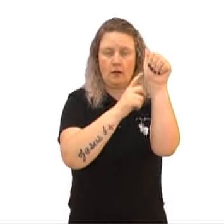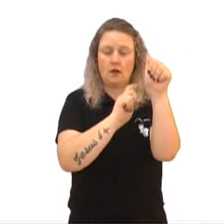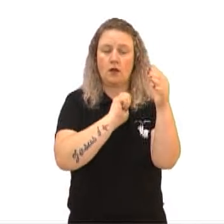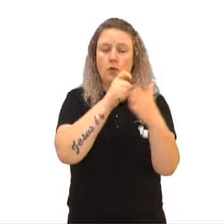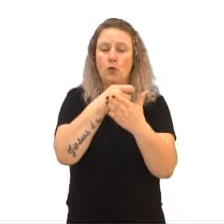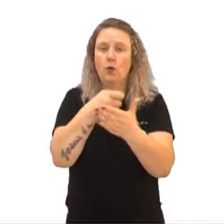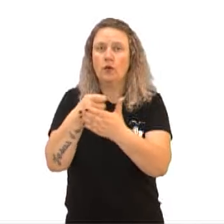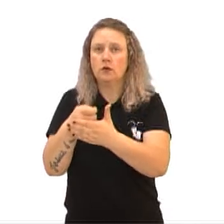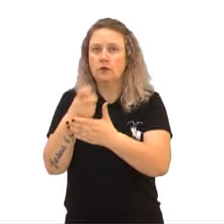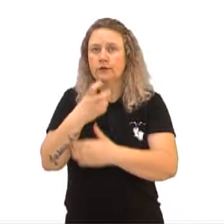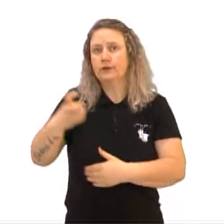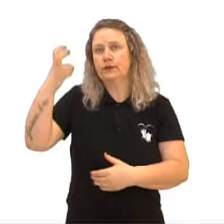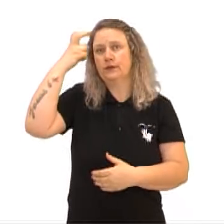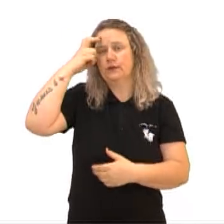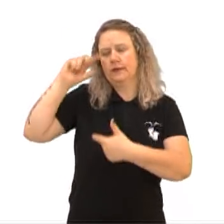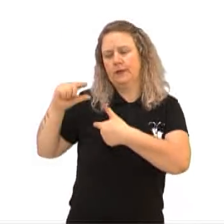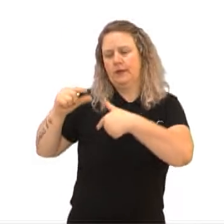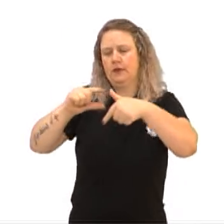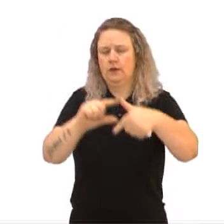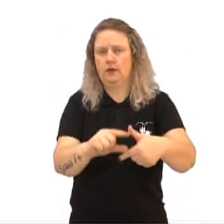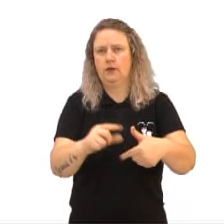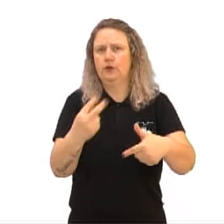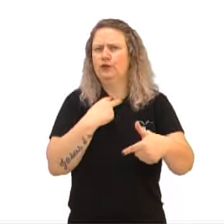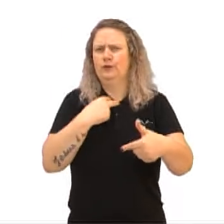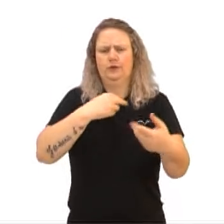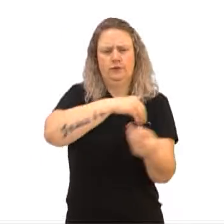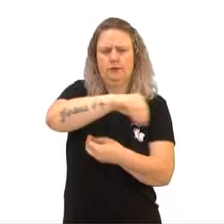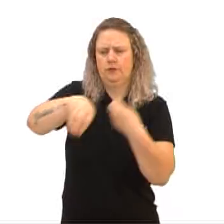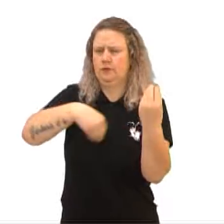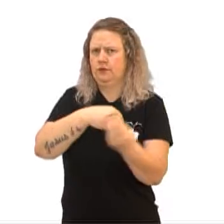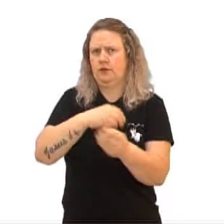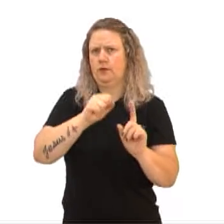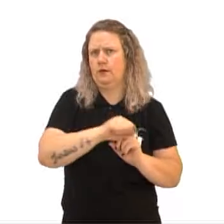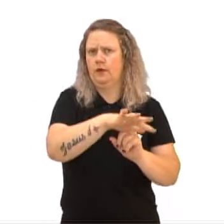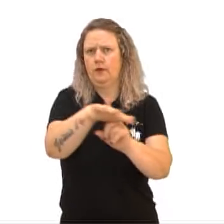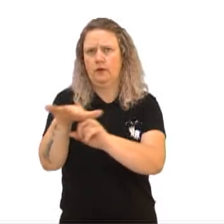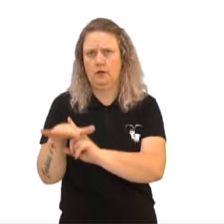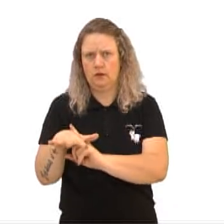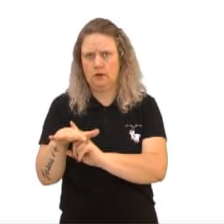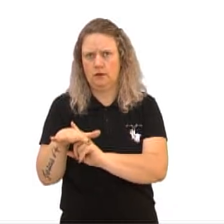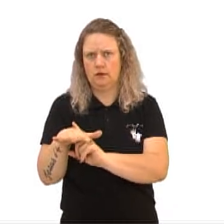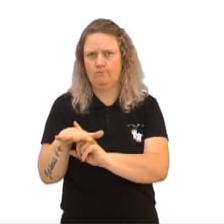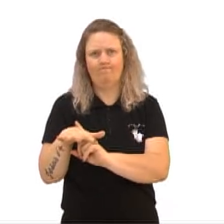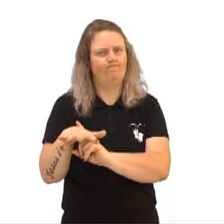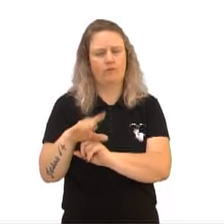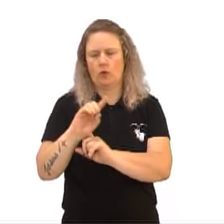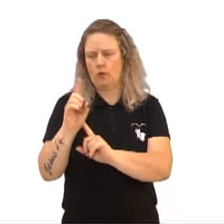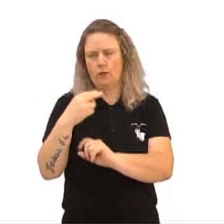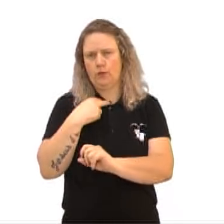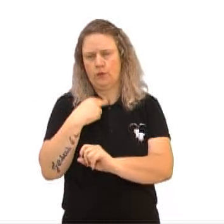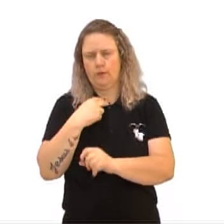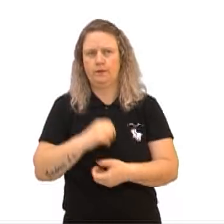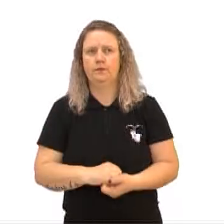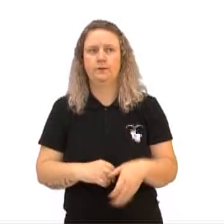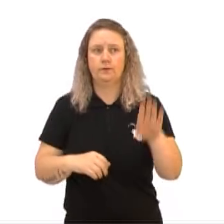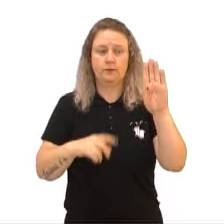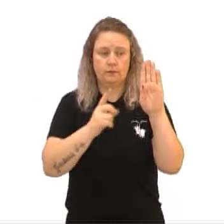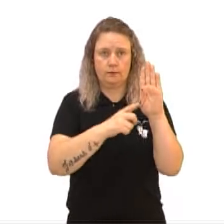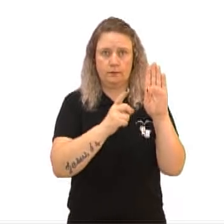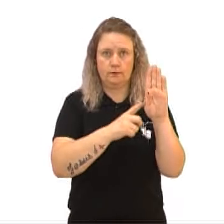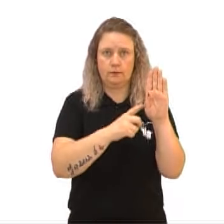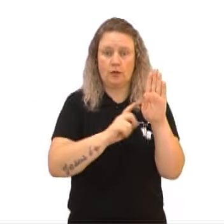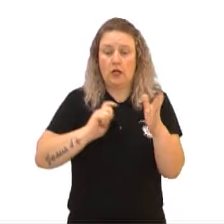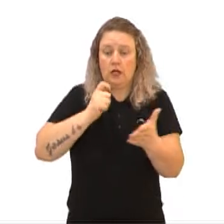erudita não podia se misturar com aspectos da cultura popular, sobretudo a nordestina. Alternativa B.